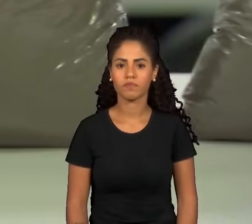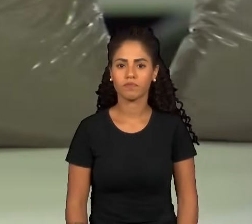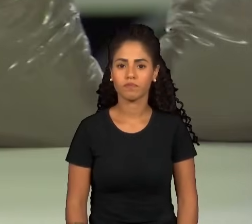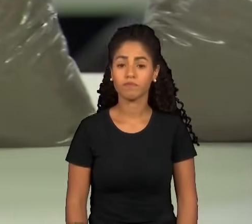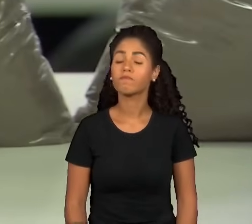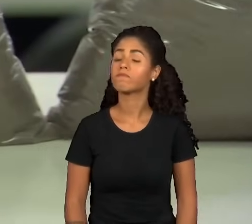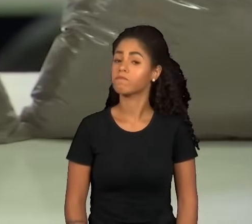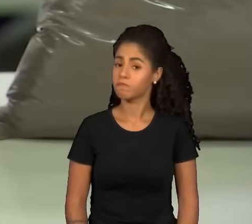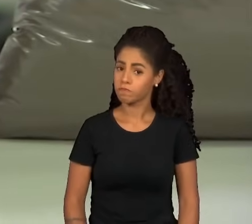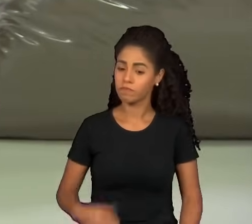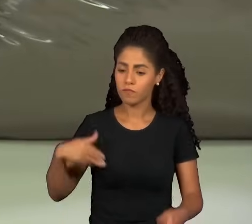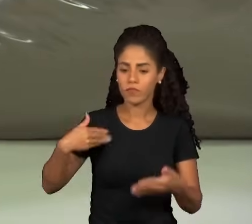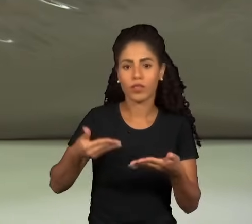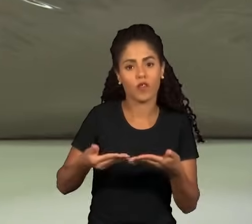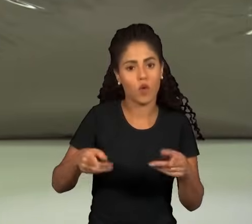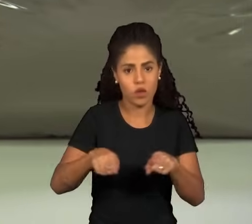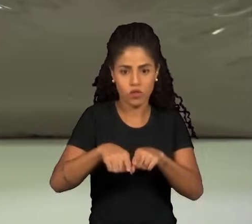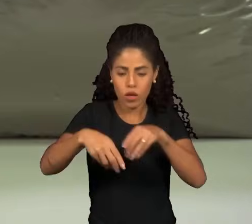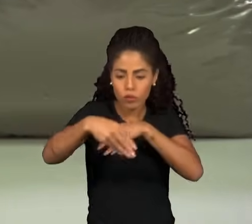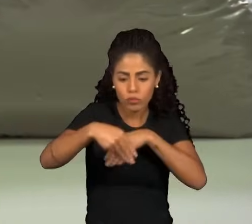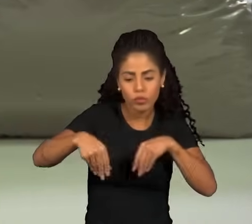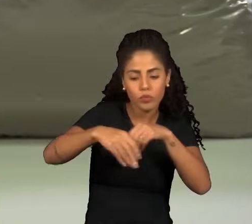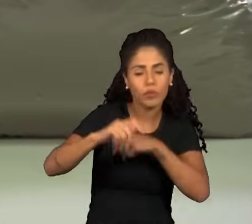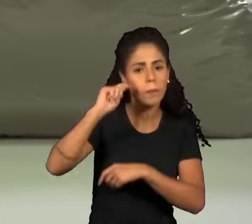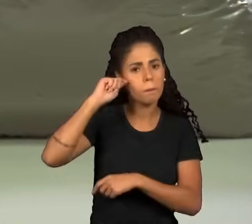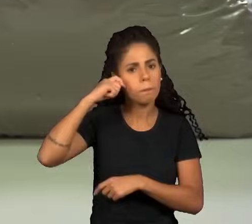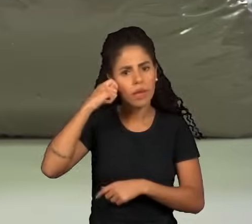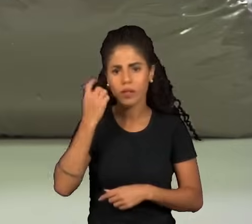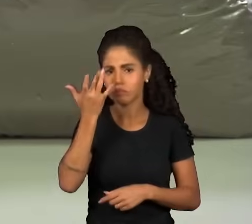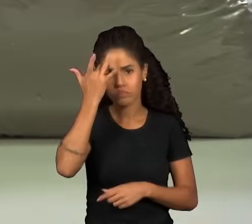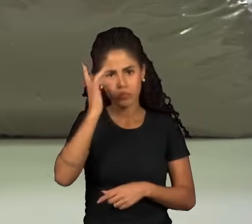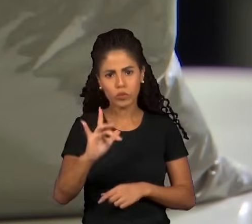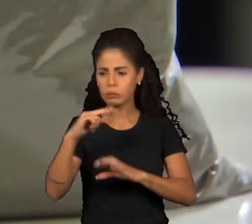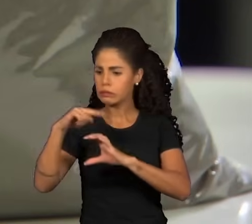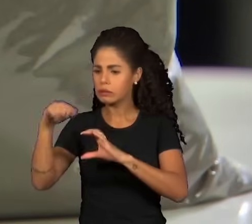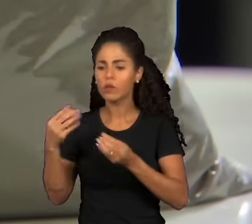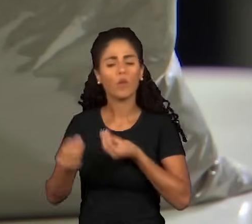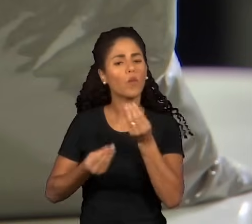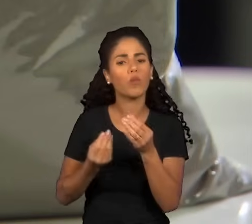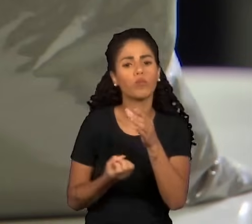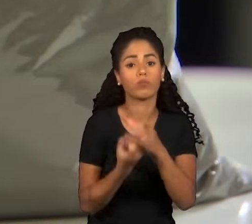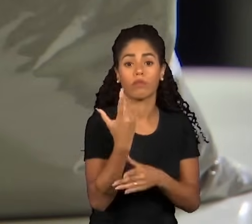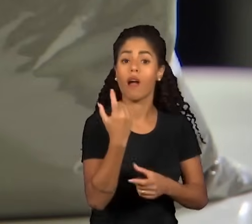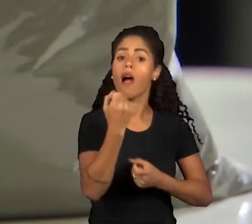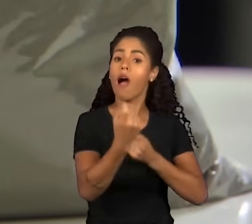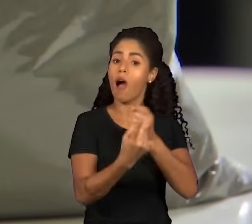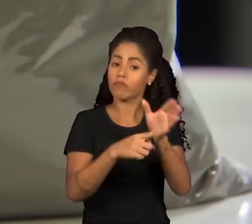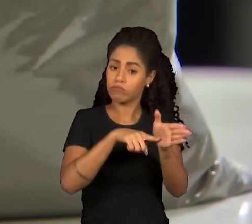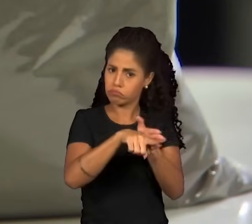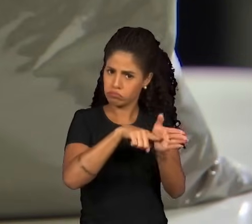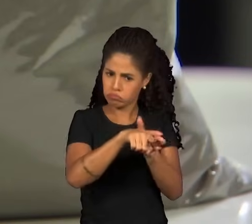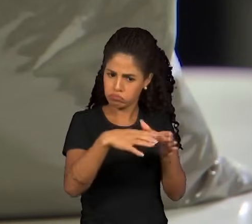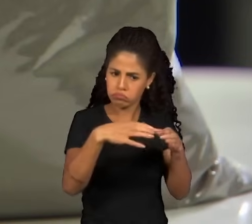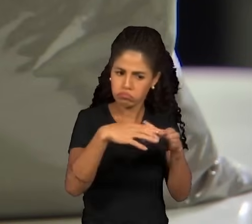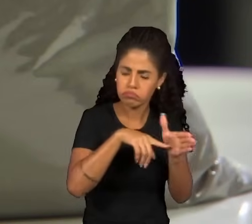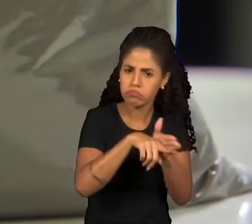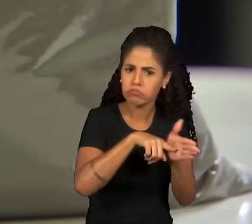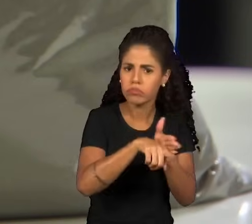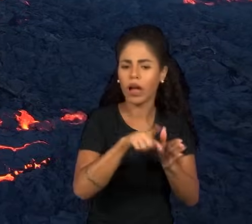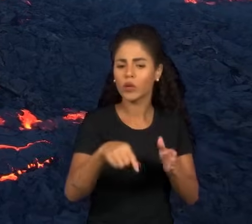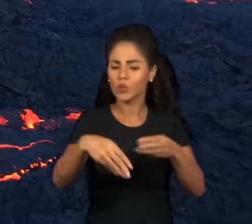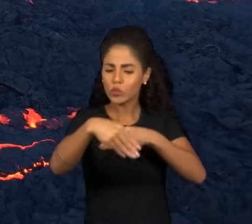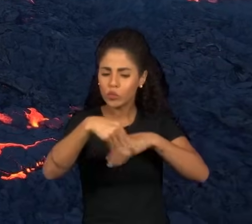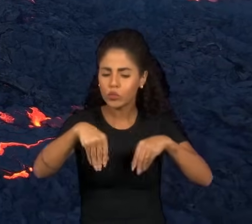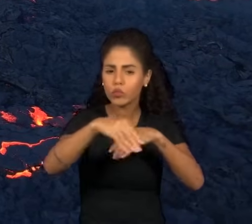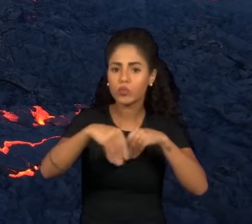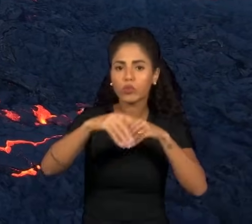Até pouco tempo, a formação da terra preta era desconhecida da ciência. Alguns pesquisadores acreditavam que ela seria composta